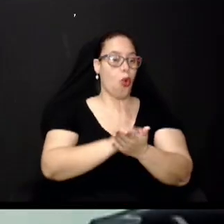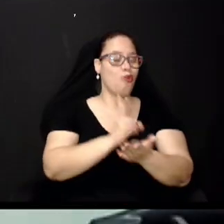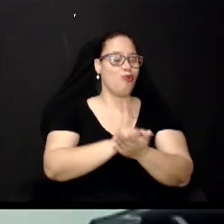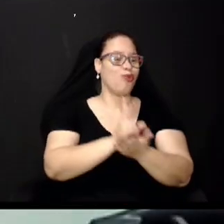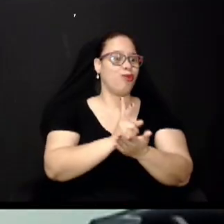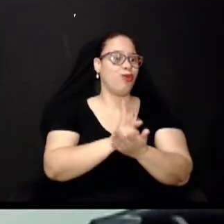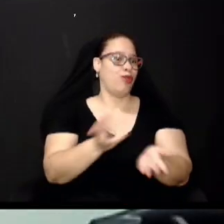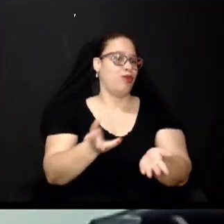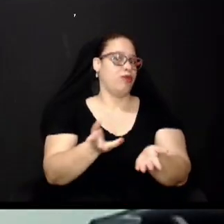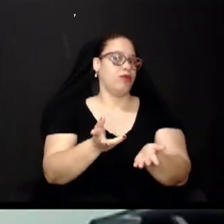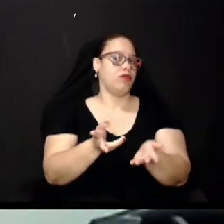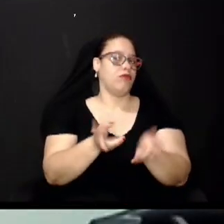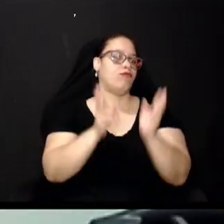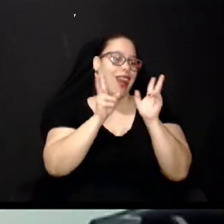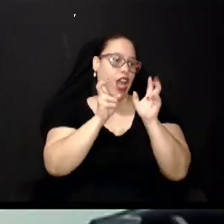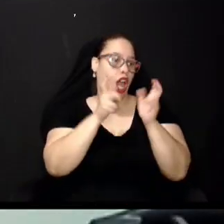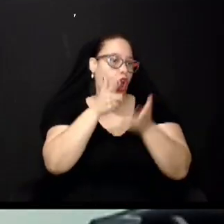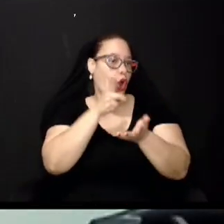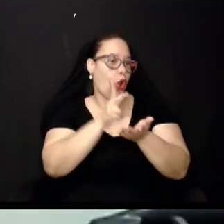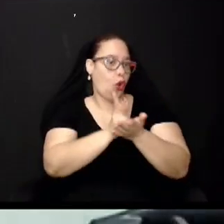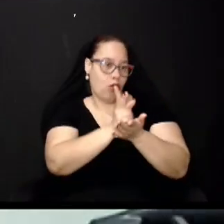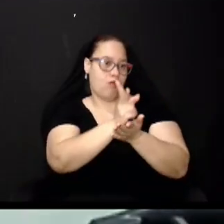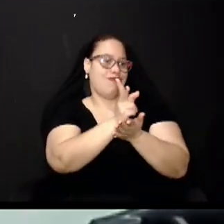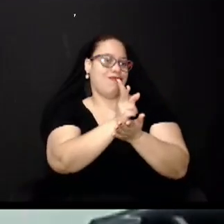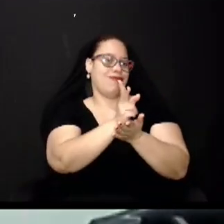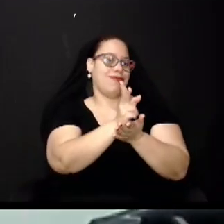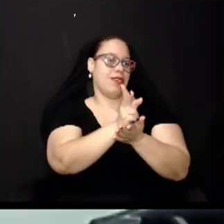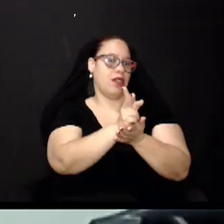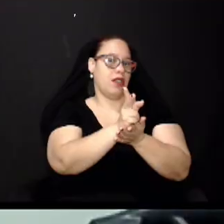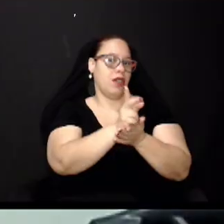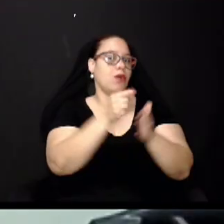essa aparência, é algo mais profundo.